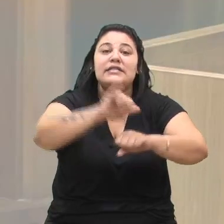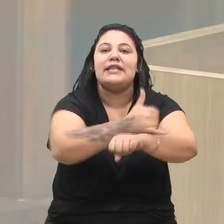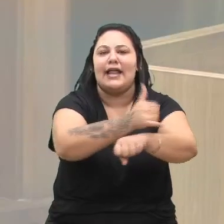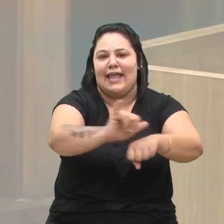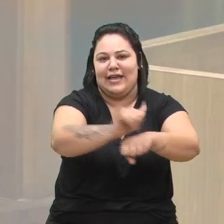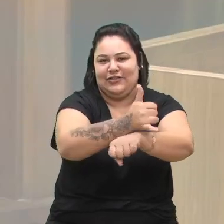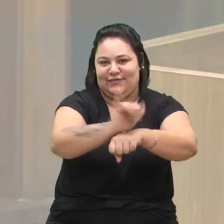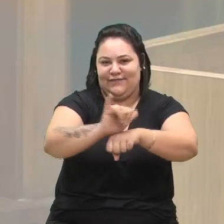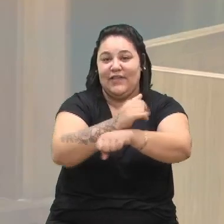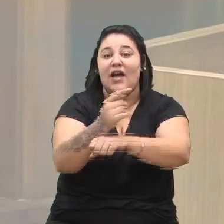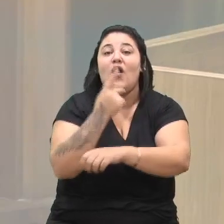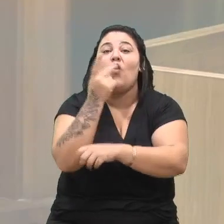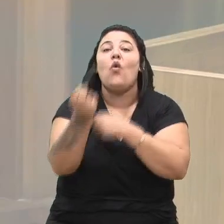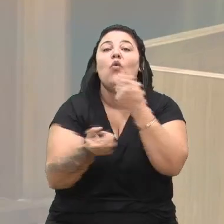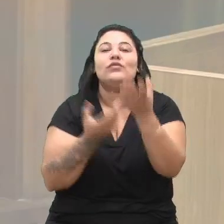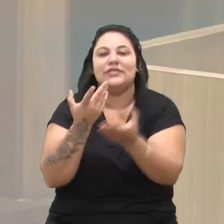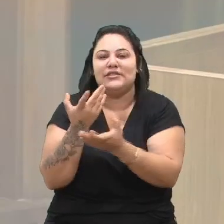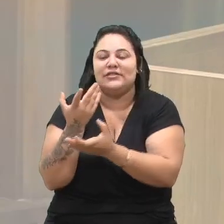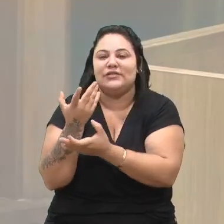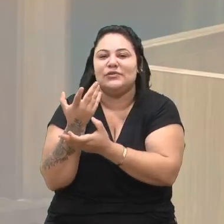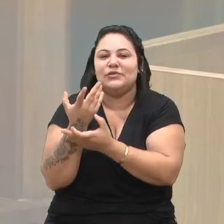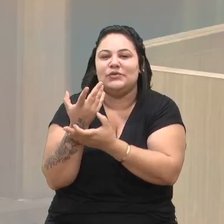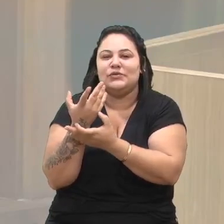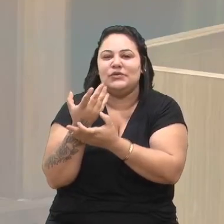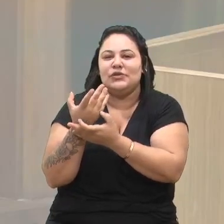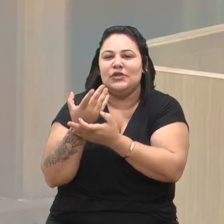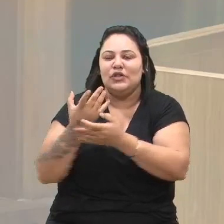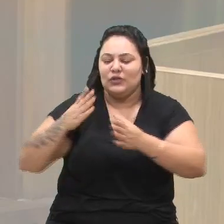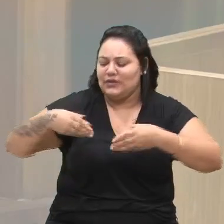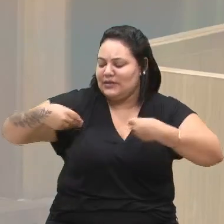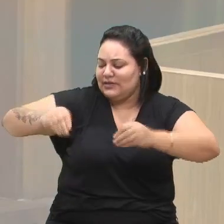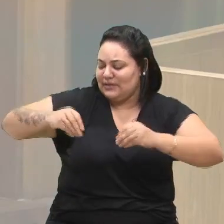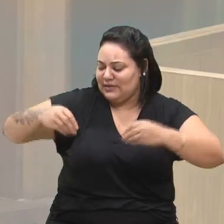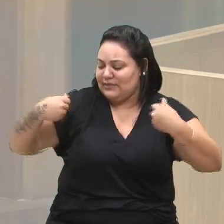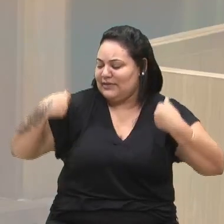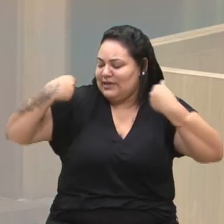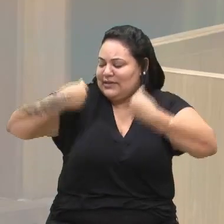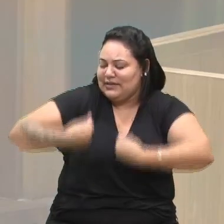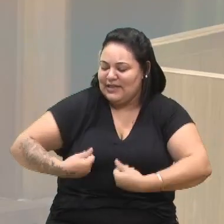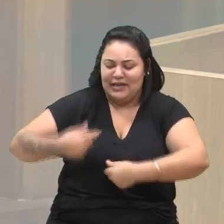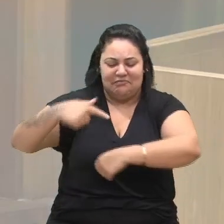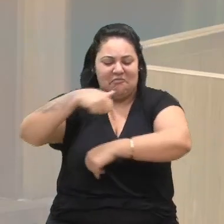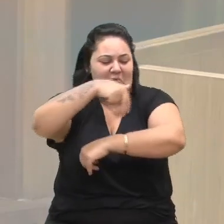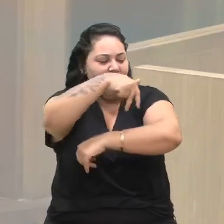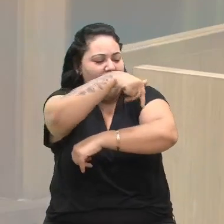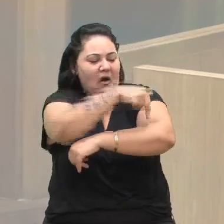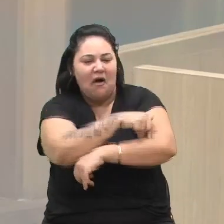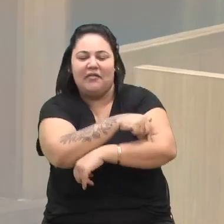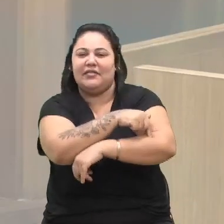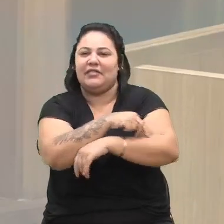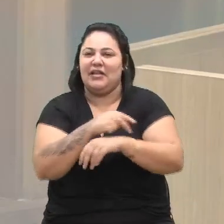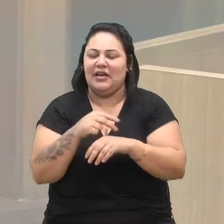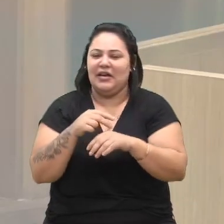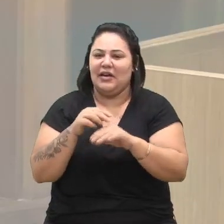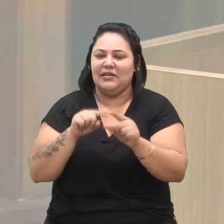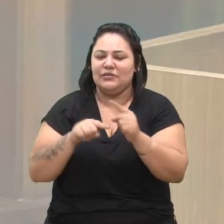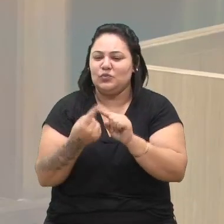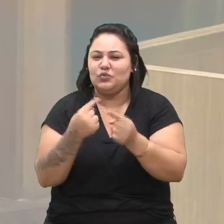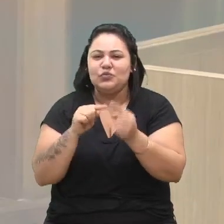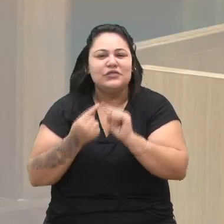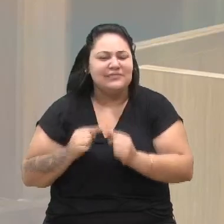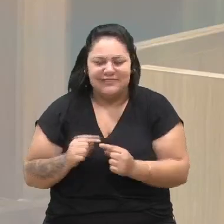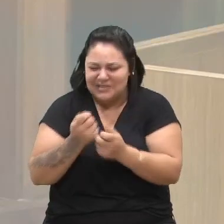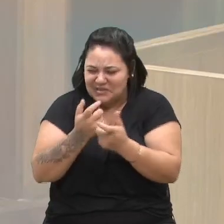desenvolvimento de Caxias do Sul também, através dos tecidos, aquele espaço da moda, né? E o que mostrando o Caxias tem de melhor também